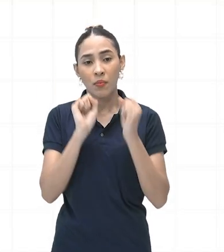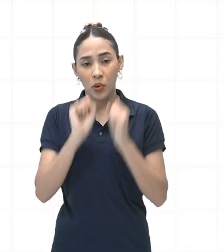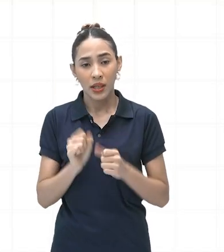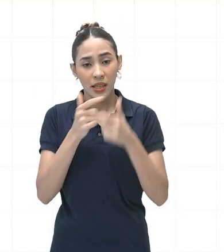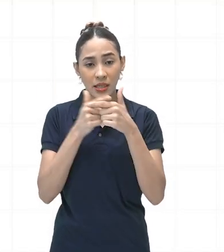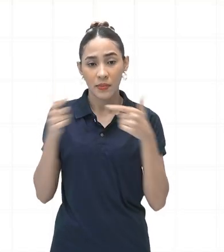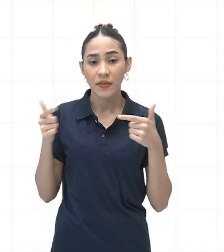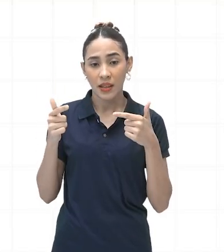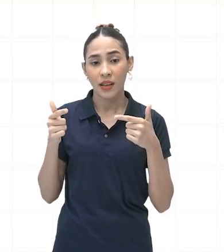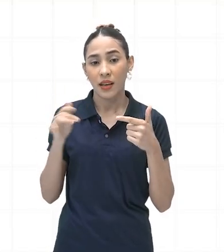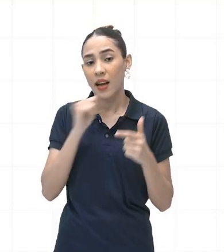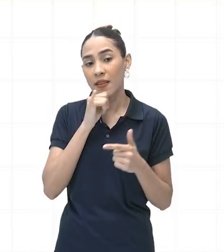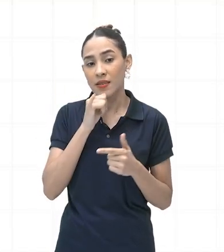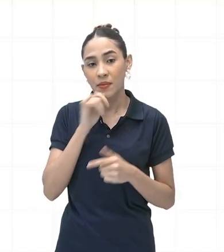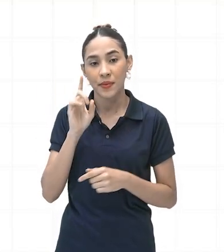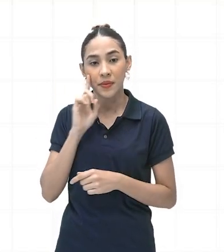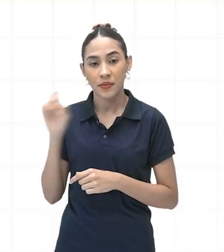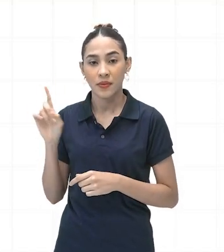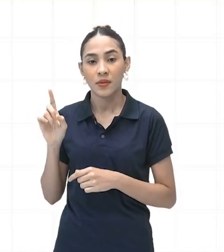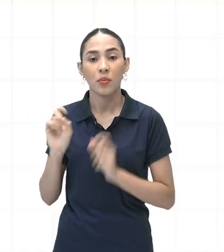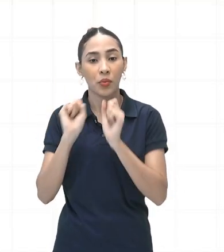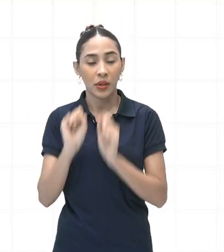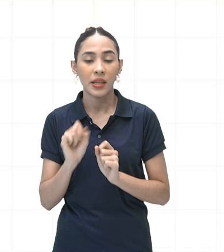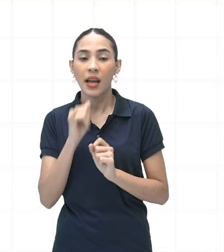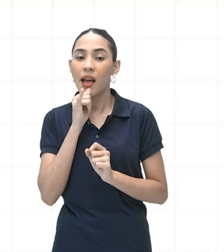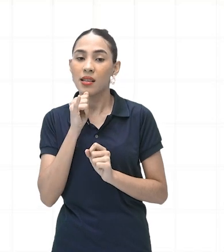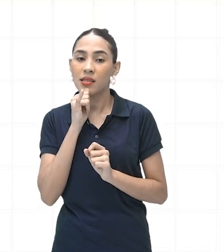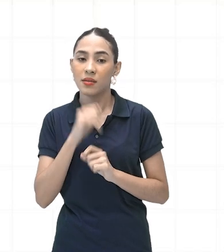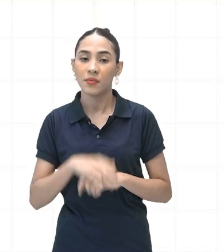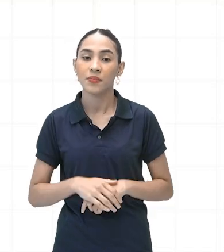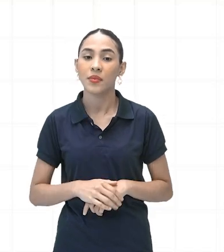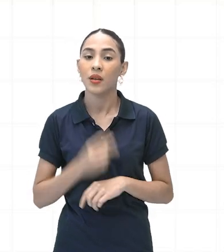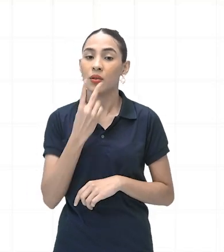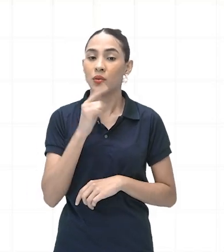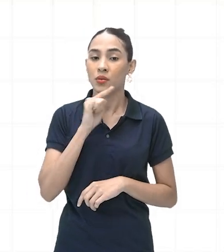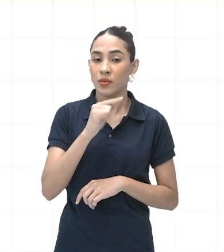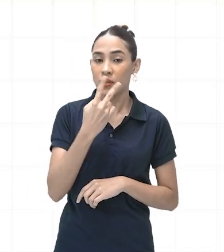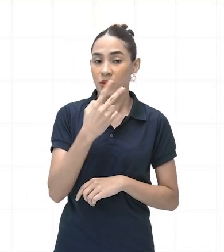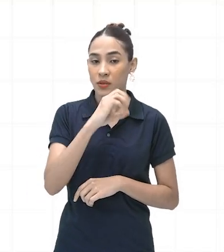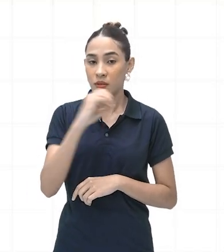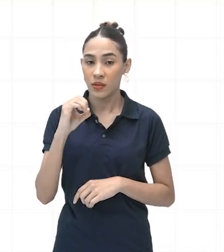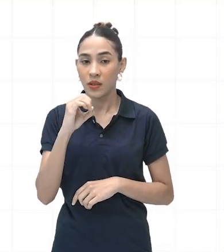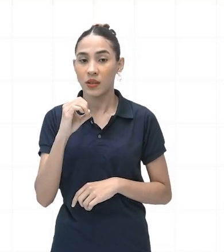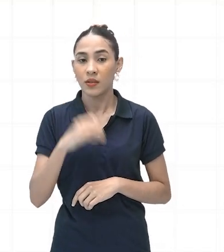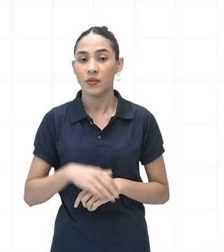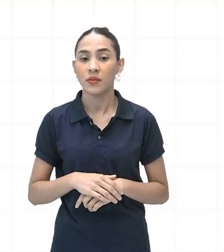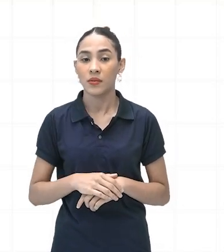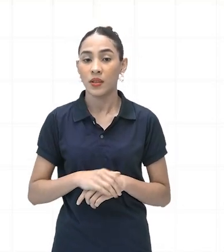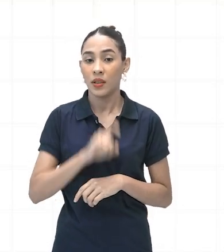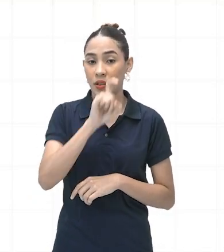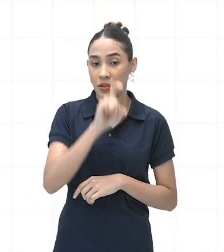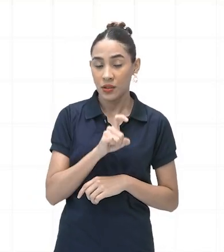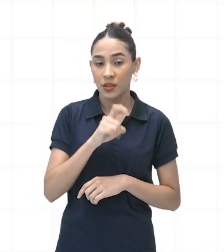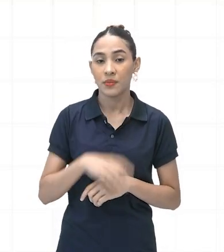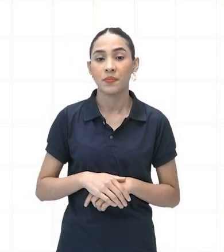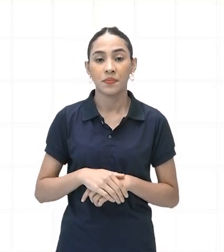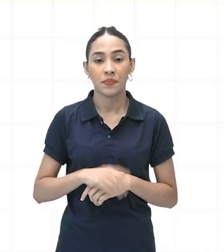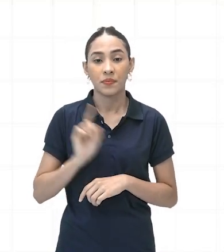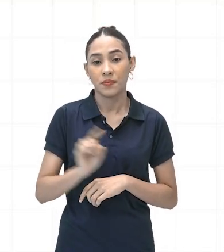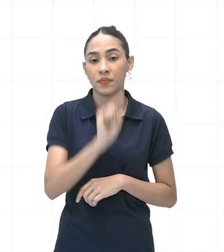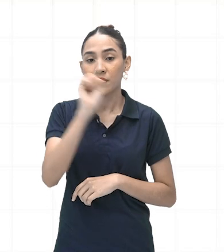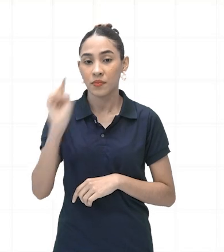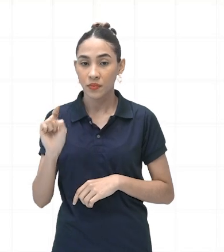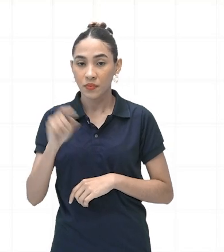simplificado esses valores, tá bom? Poderia ter feito assim, ó. 2.200 está para x, assim